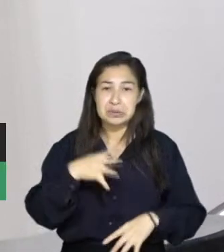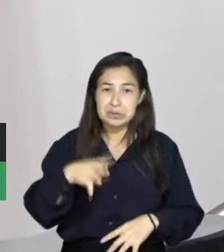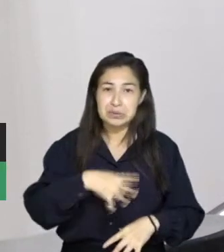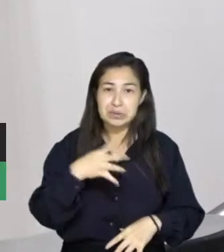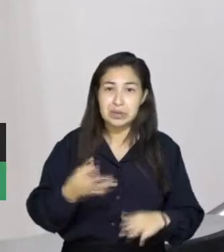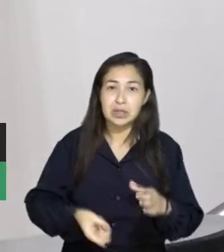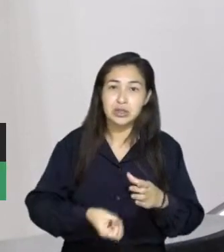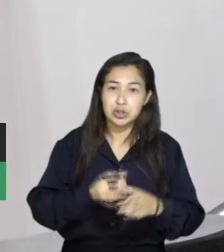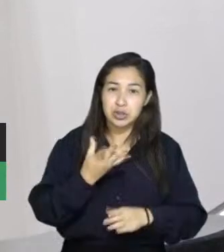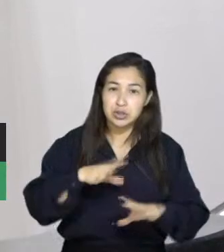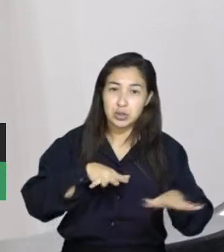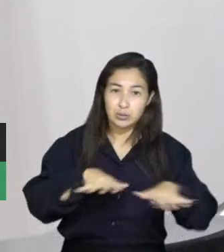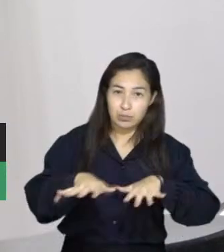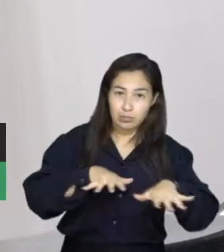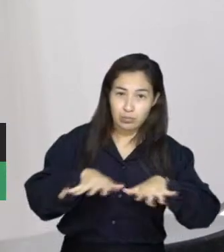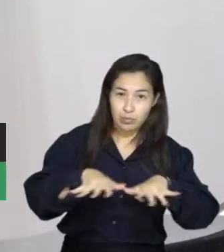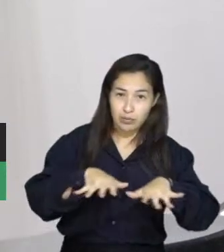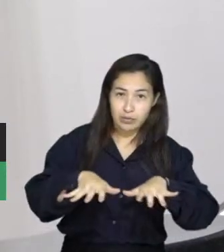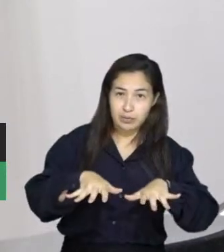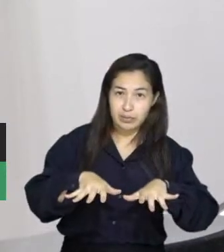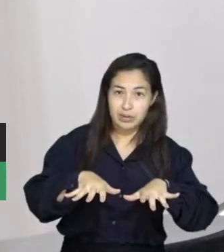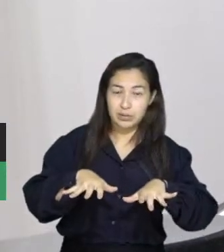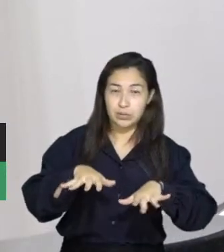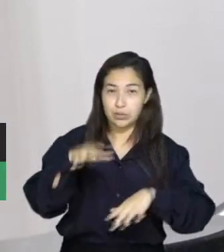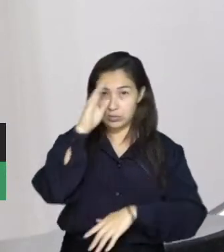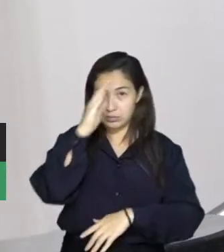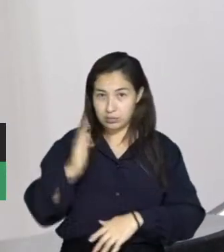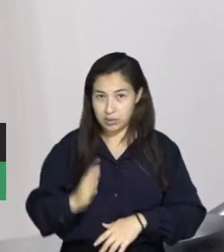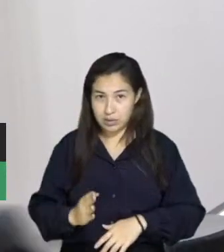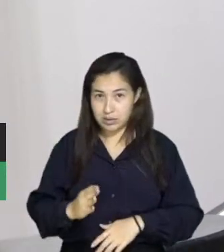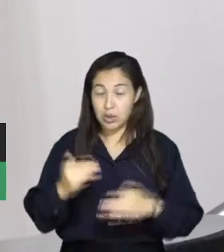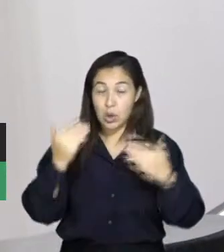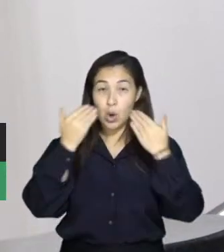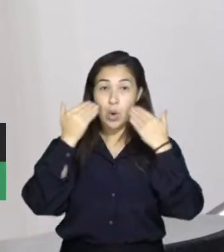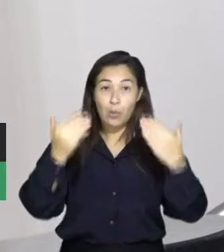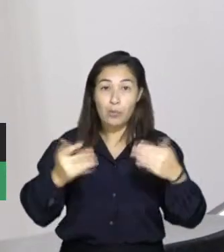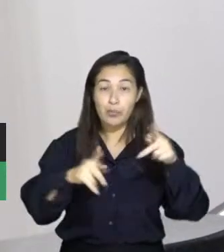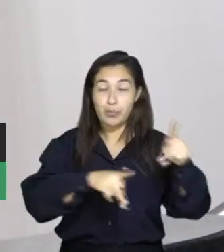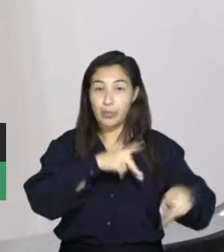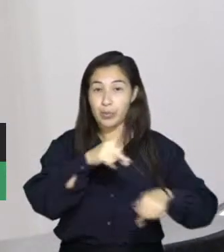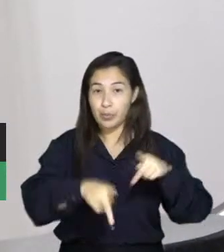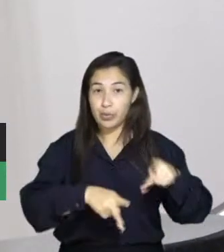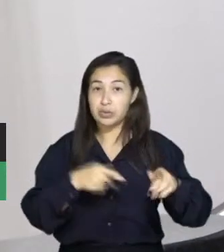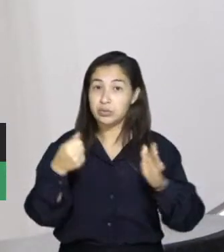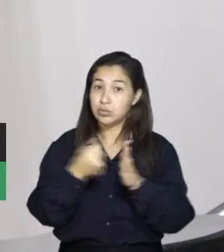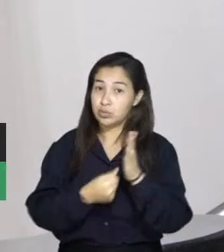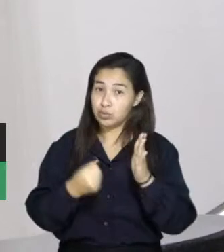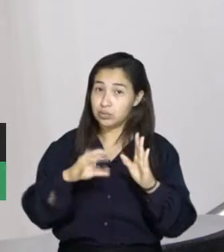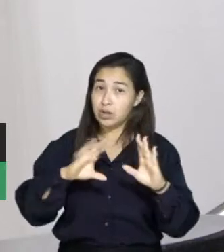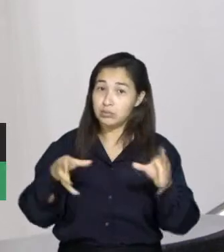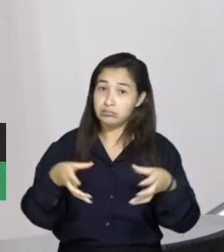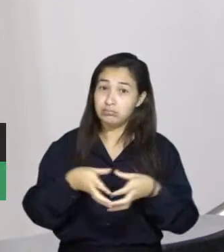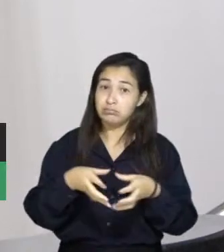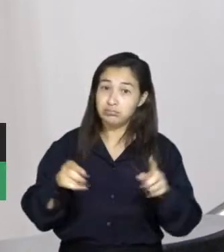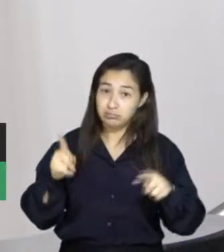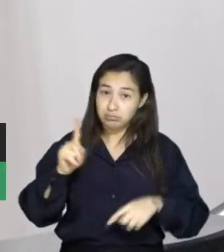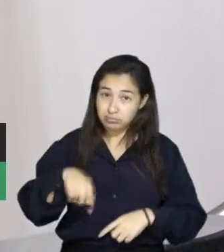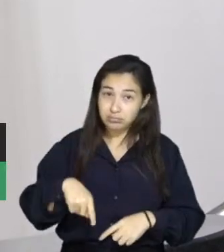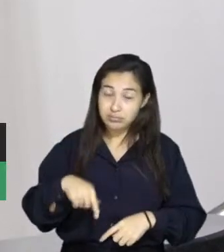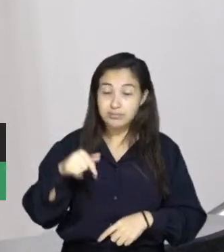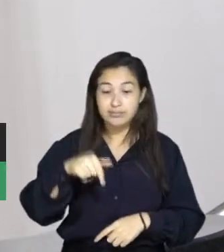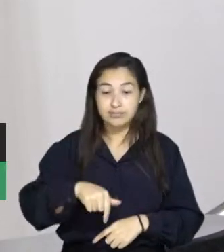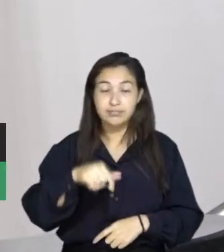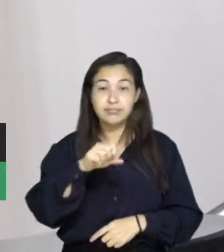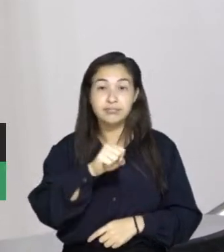desse movimento forte nacional que mostra à população que a luta é coletiva. Aqui em Santa